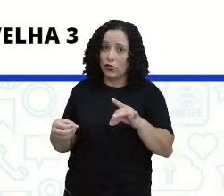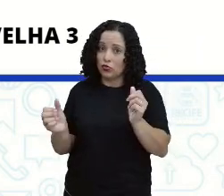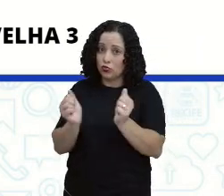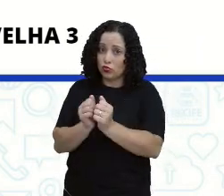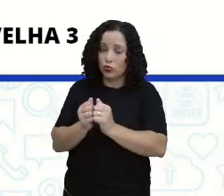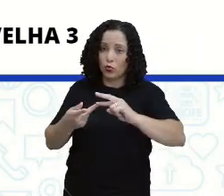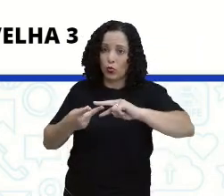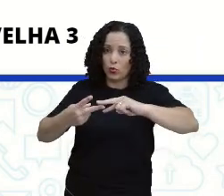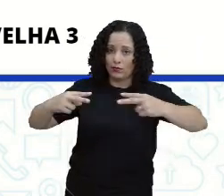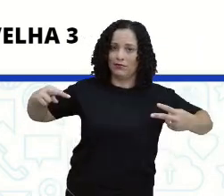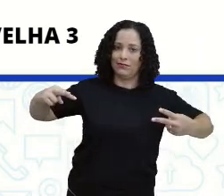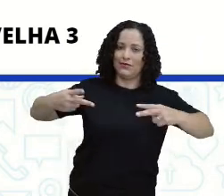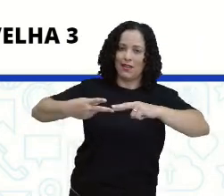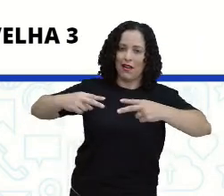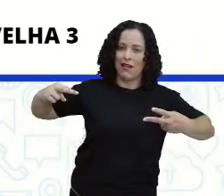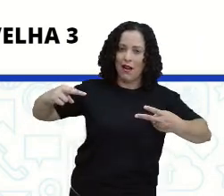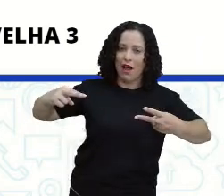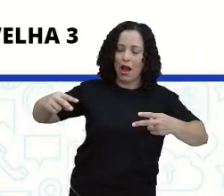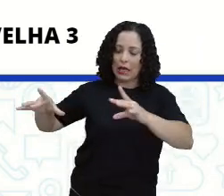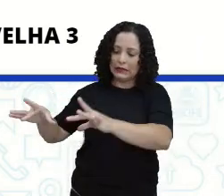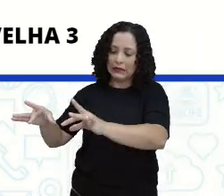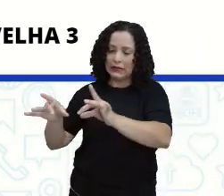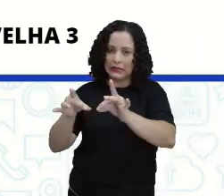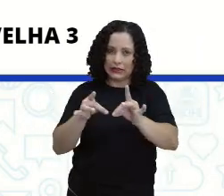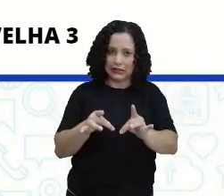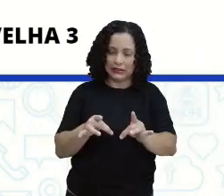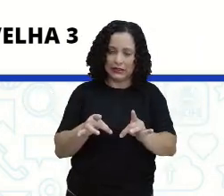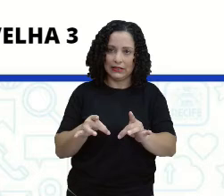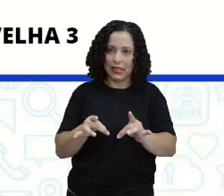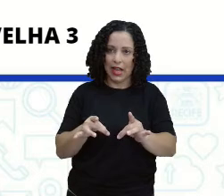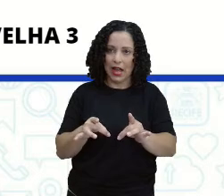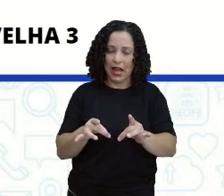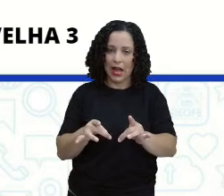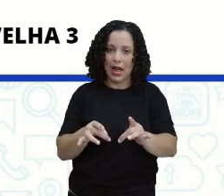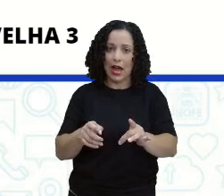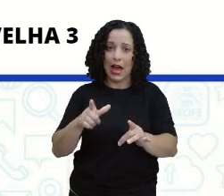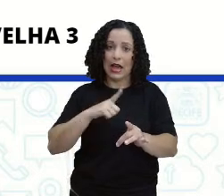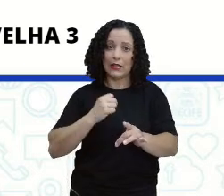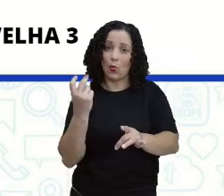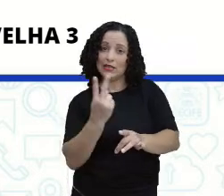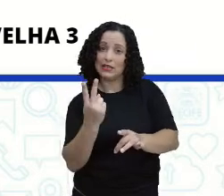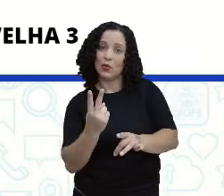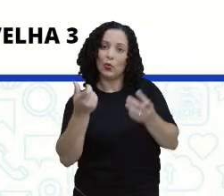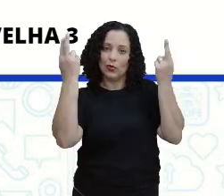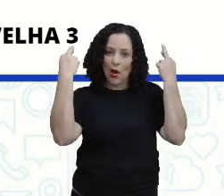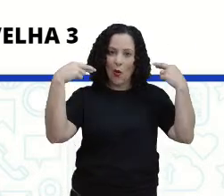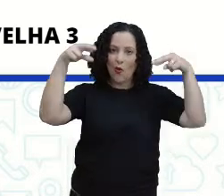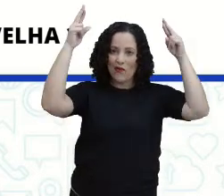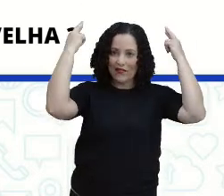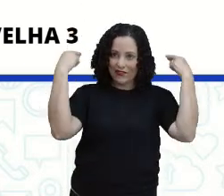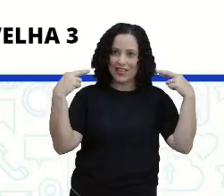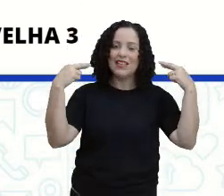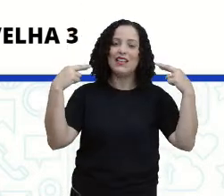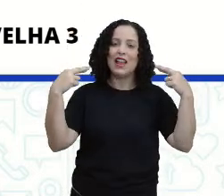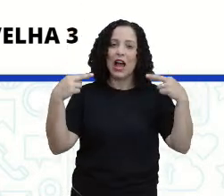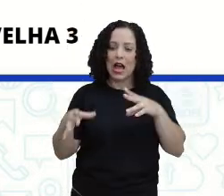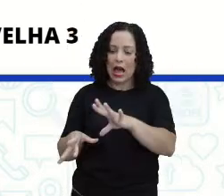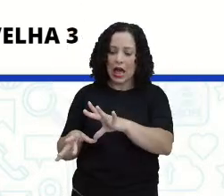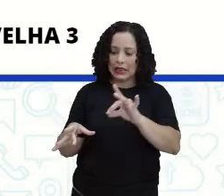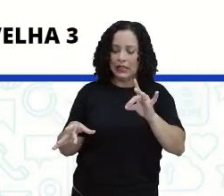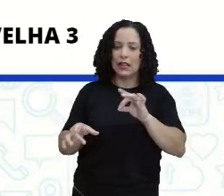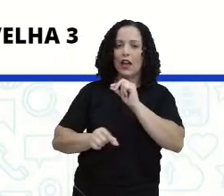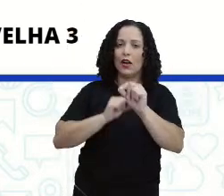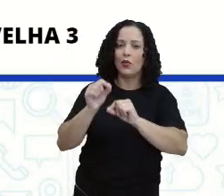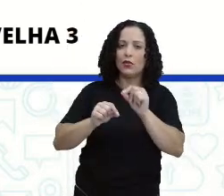né, da célula, e aí você pega uma segunda ovelha, faz uma retirada do